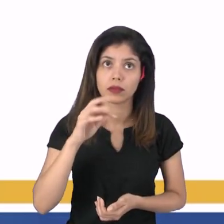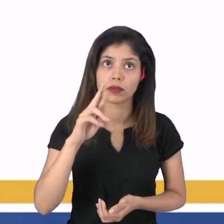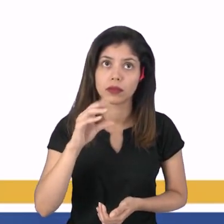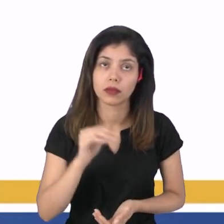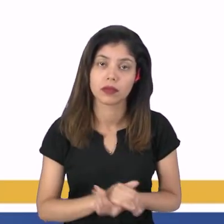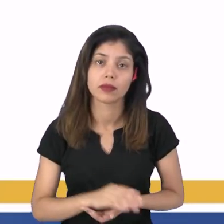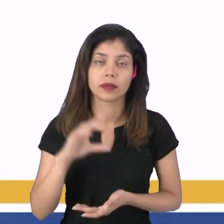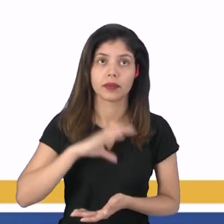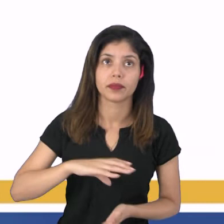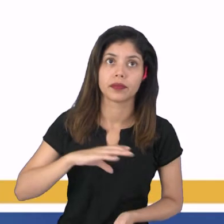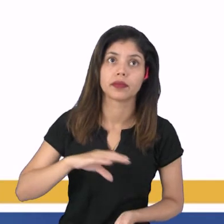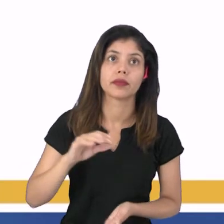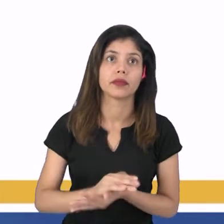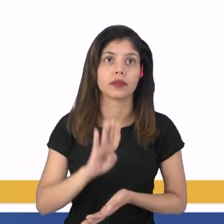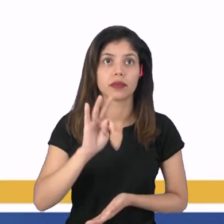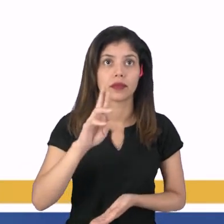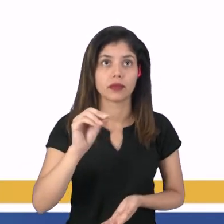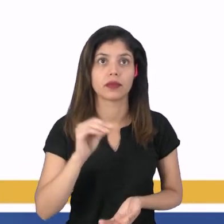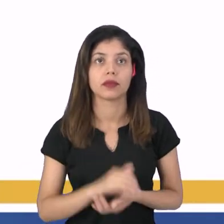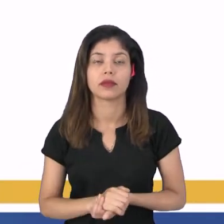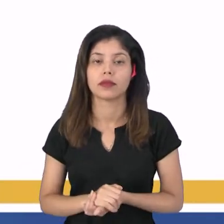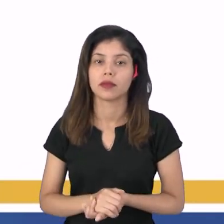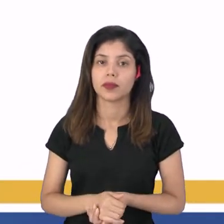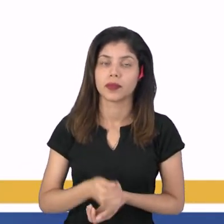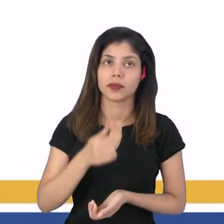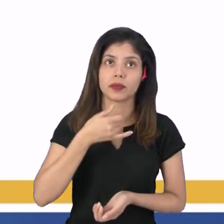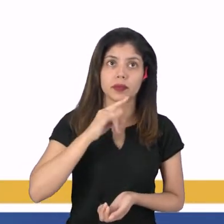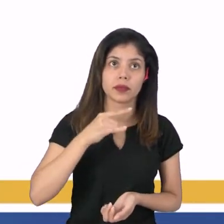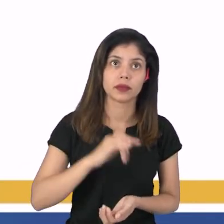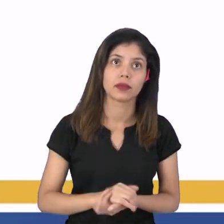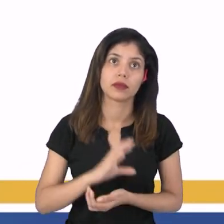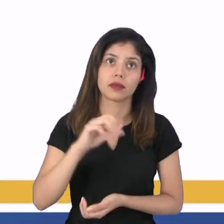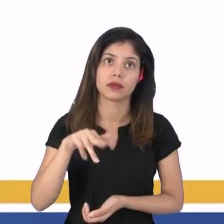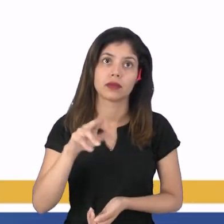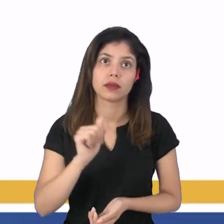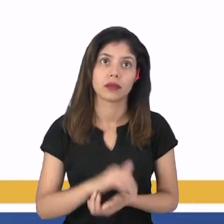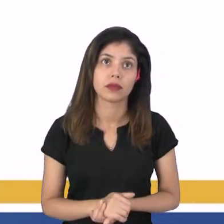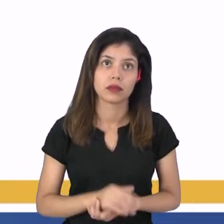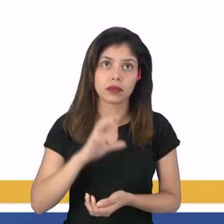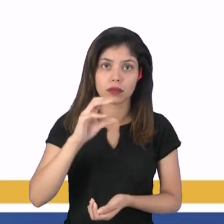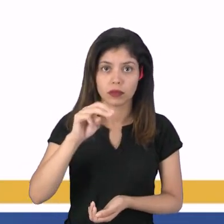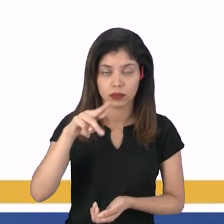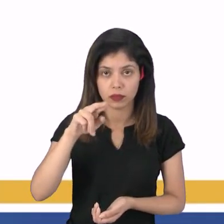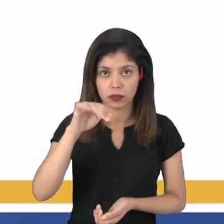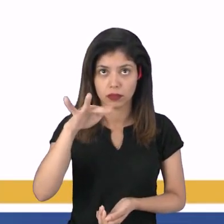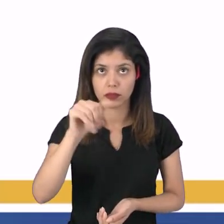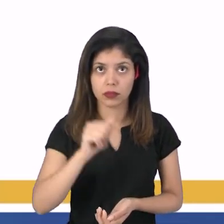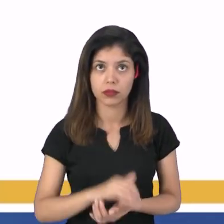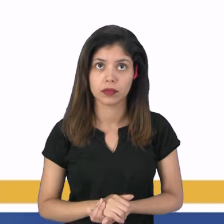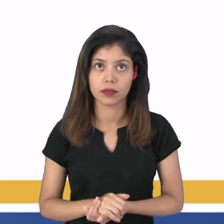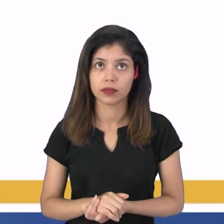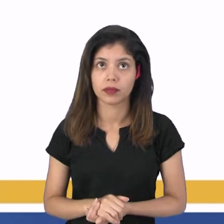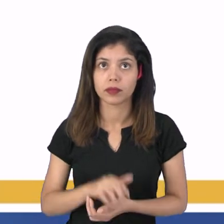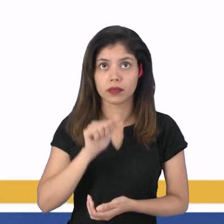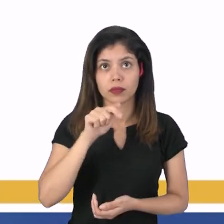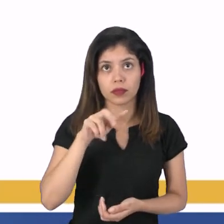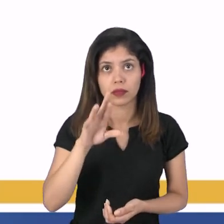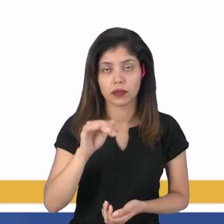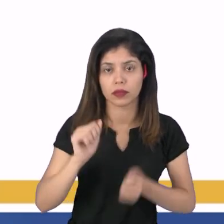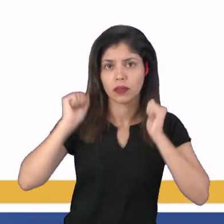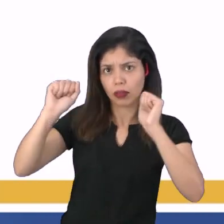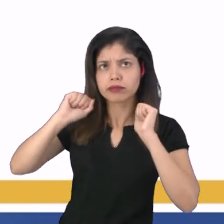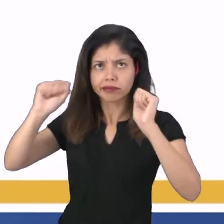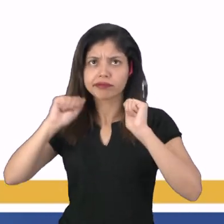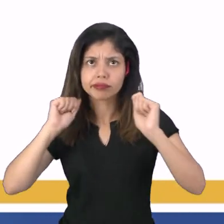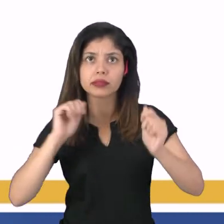portuga, que vem de português, o boteco, que vem de botequim, o comuna, que vem de comunista. Aí a gente tem agito,